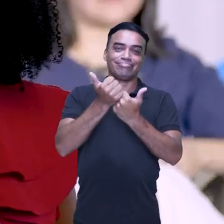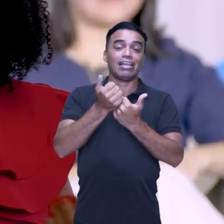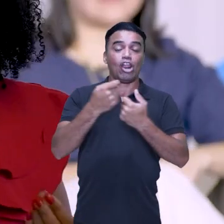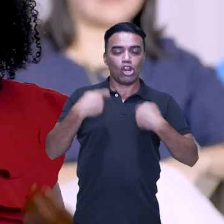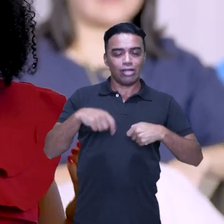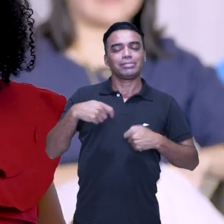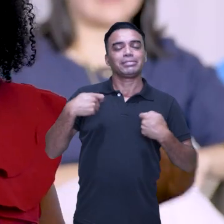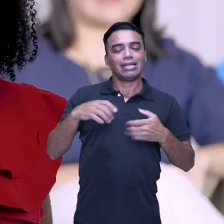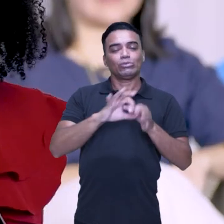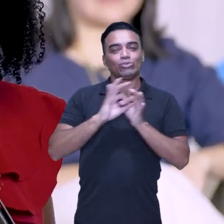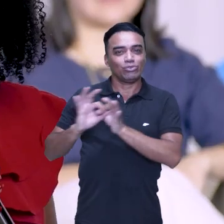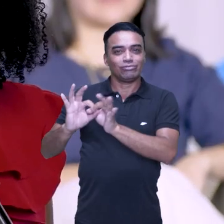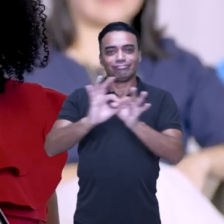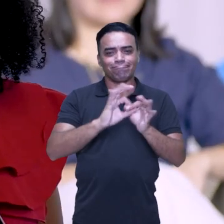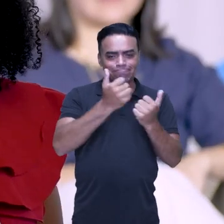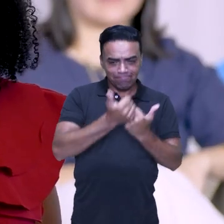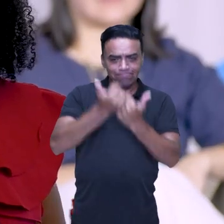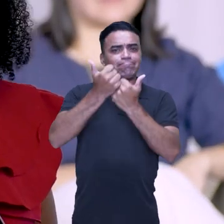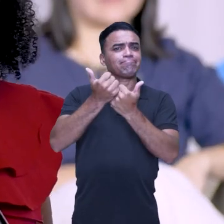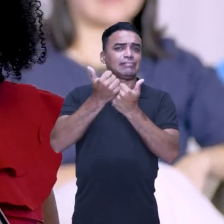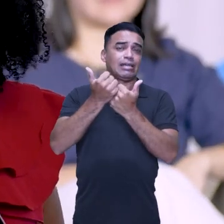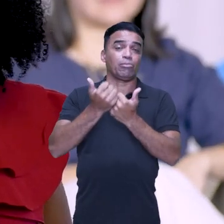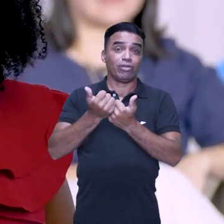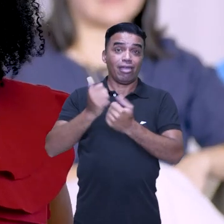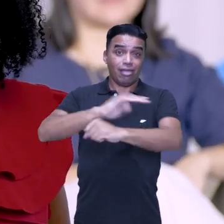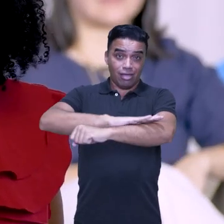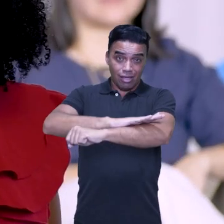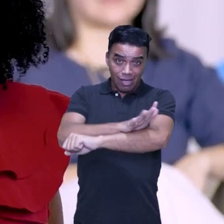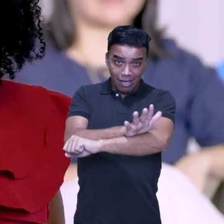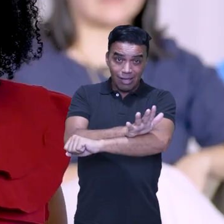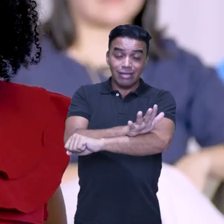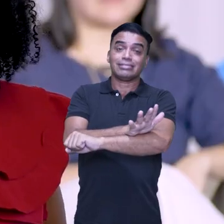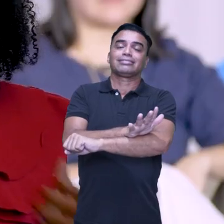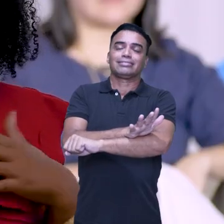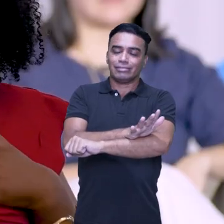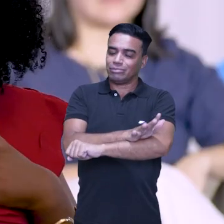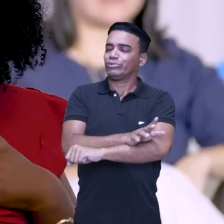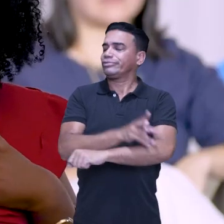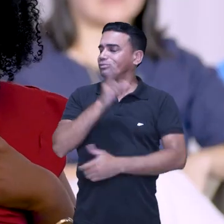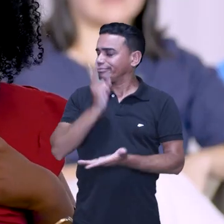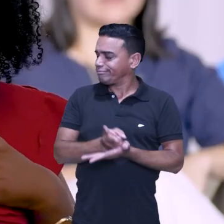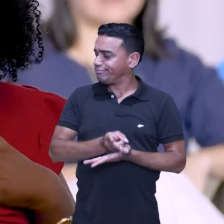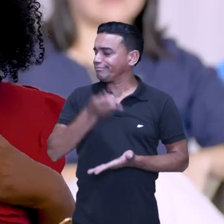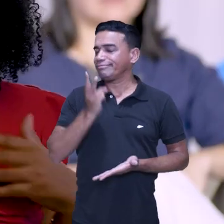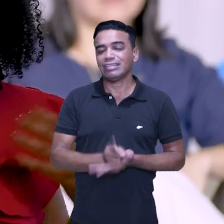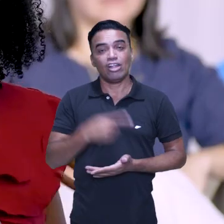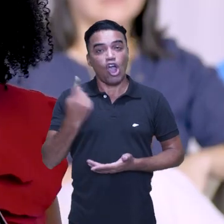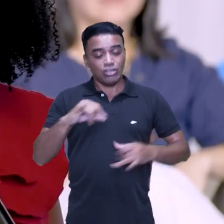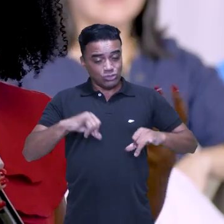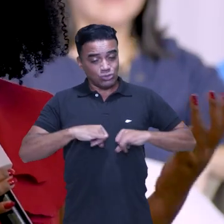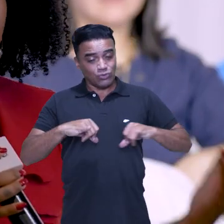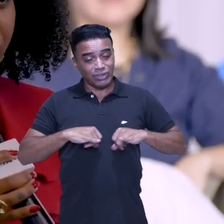Nós precisamos nos apoiar, porque o racismo ele ainda é muito naturalizado. Nós sofremos e muitas vezes